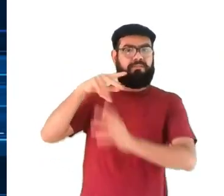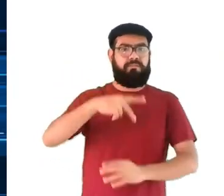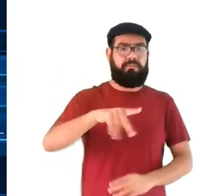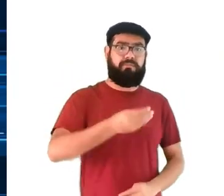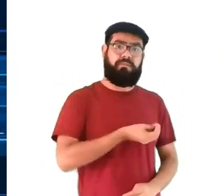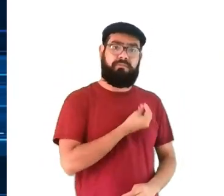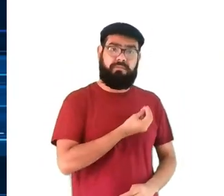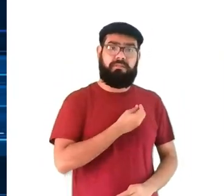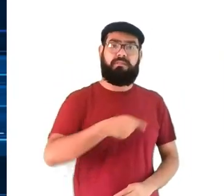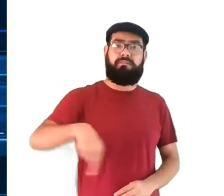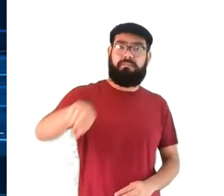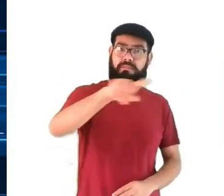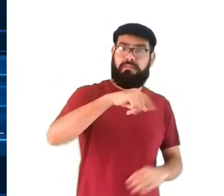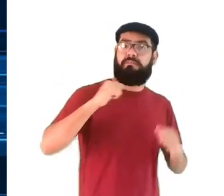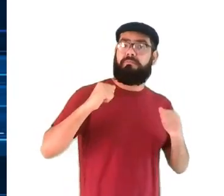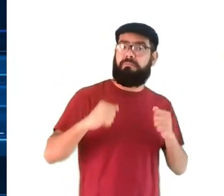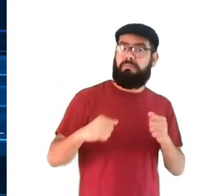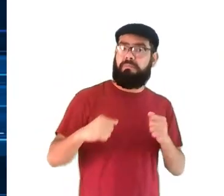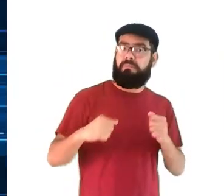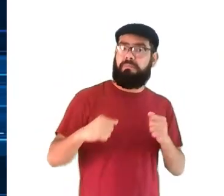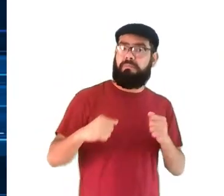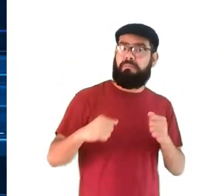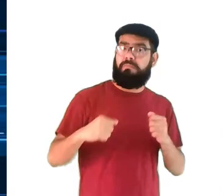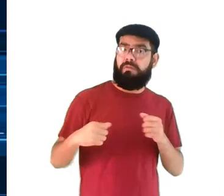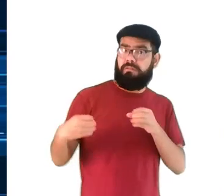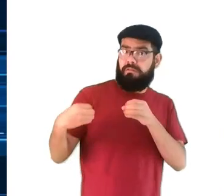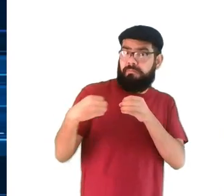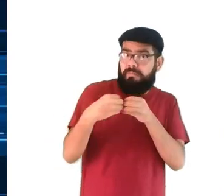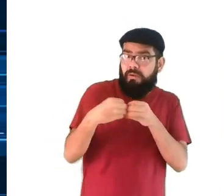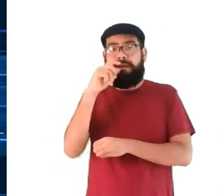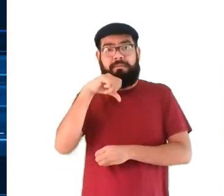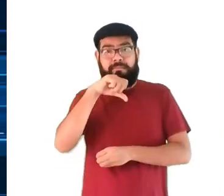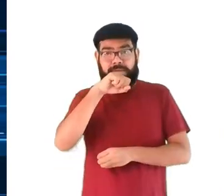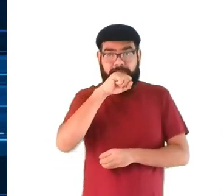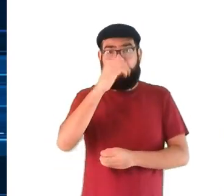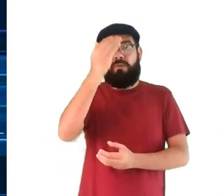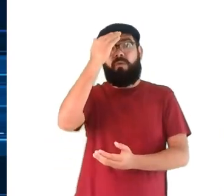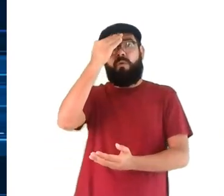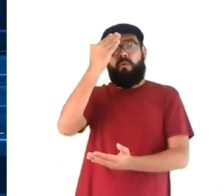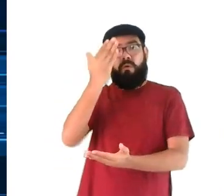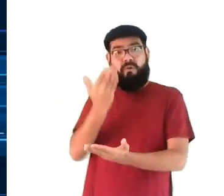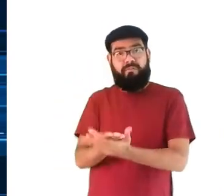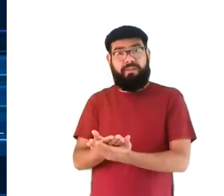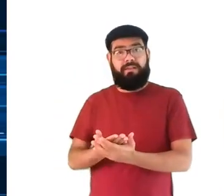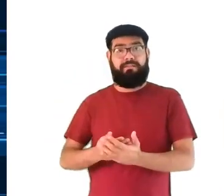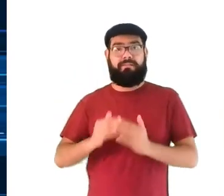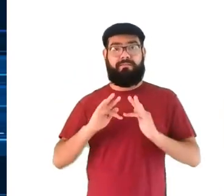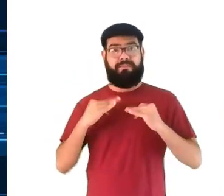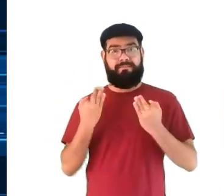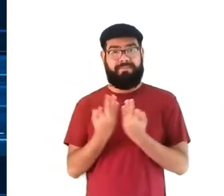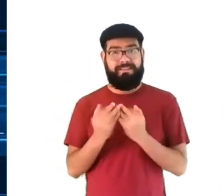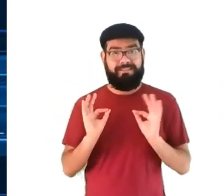se aproximar mais dos pais, confiar mais nos seus pais. Certinho?